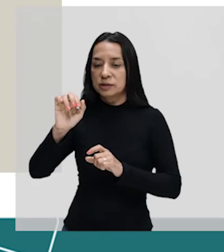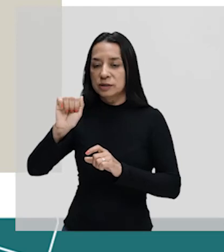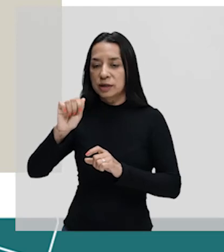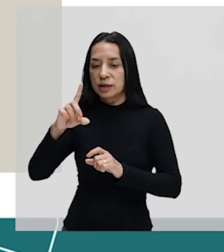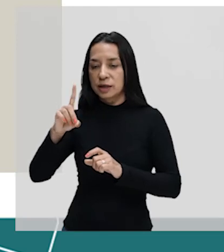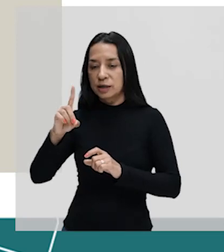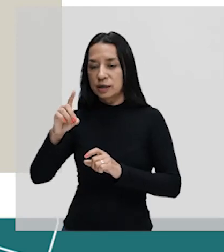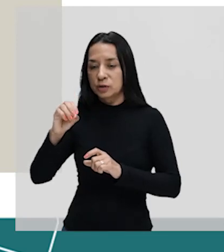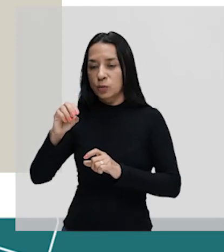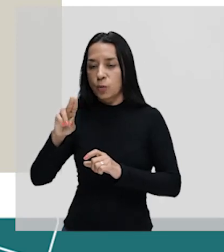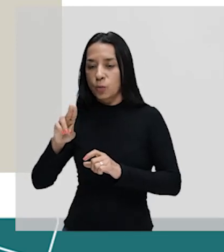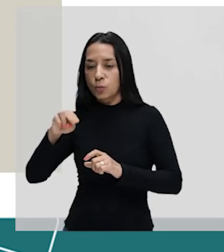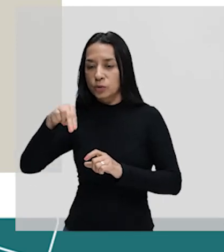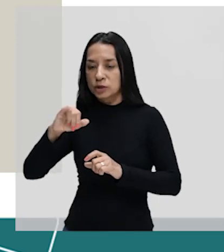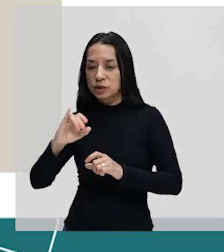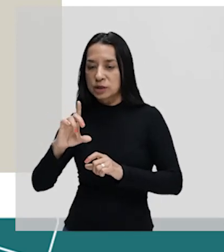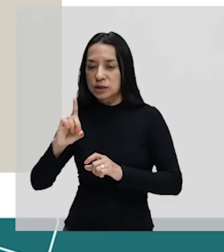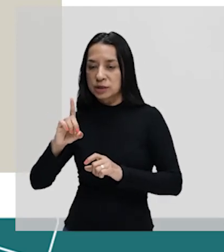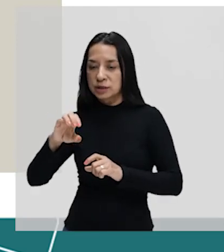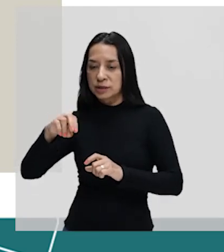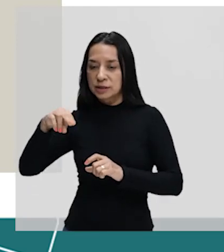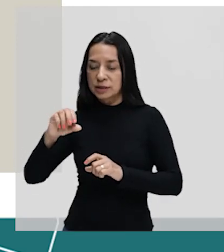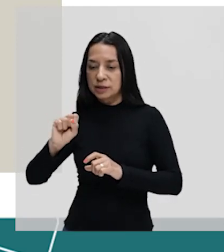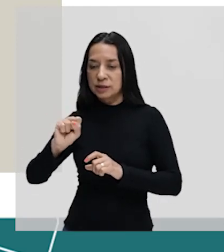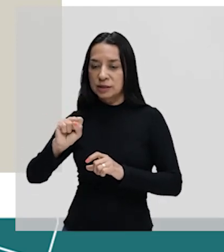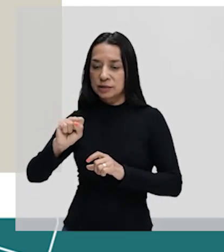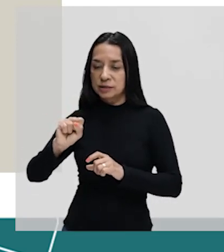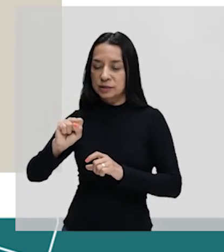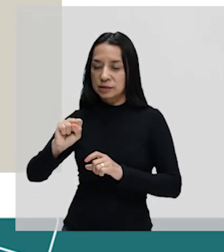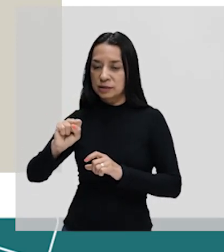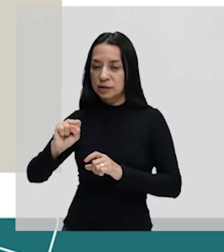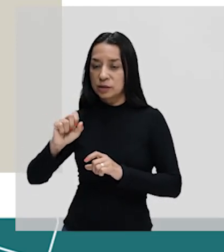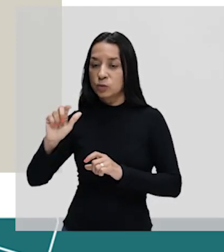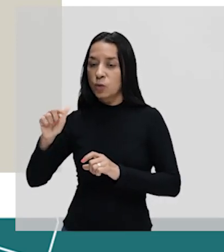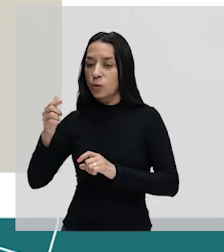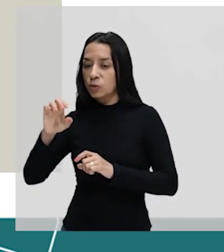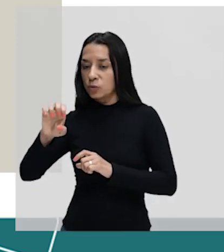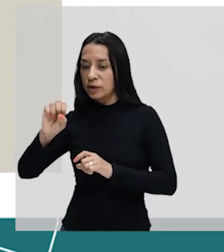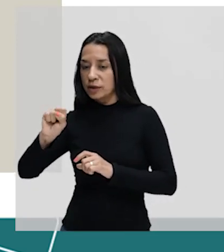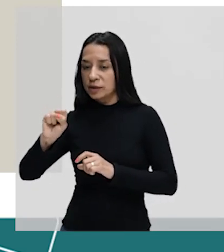estadunidense e o outro eu suprimo a letra O e fica